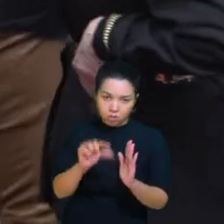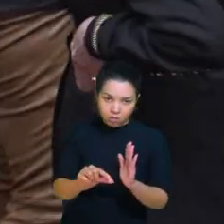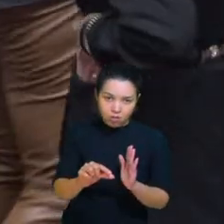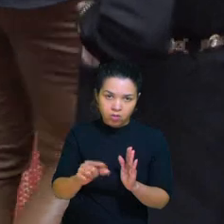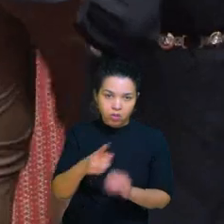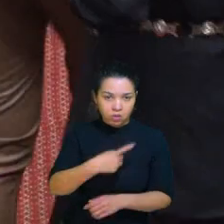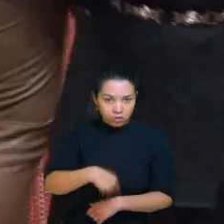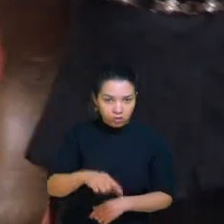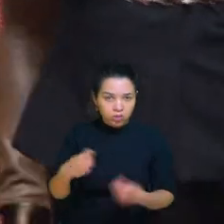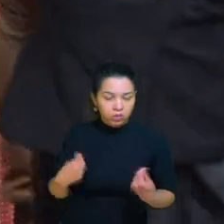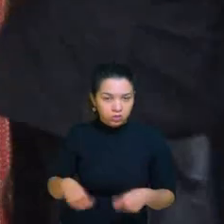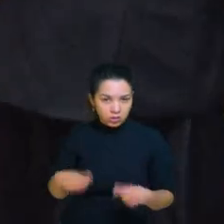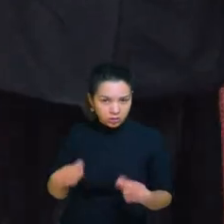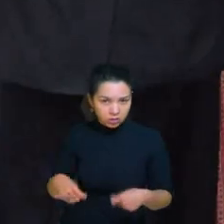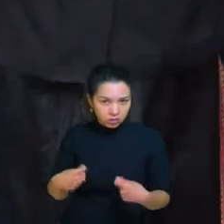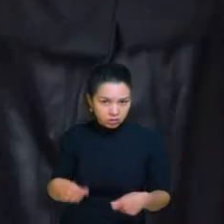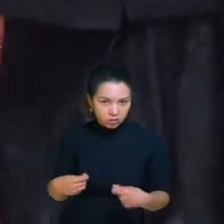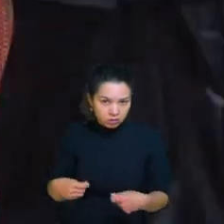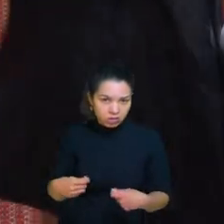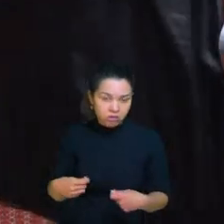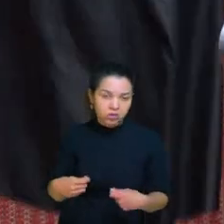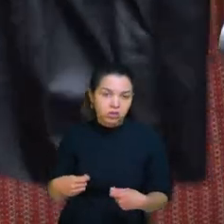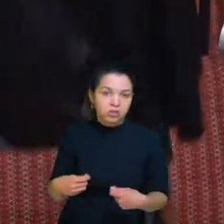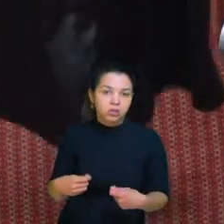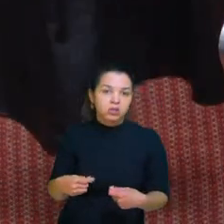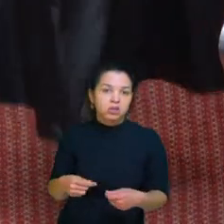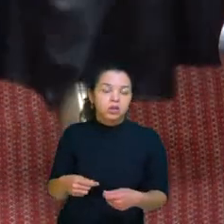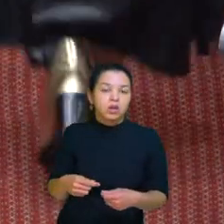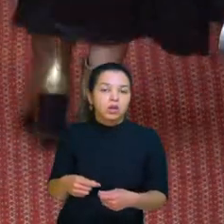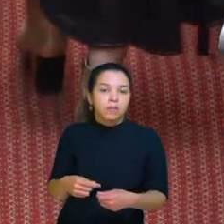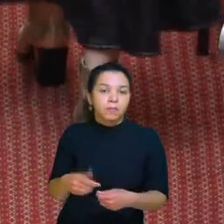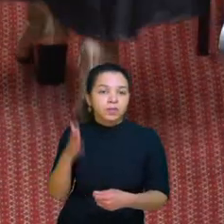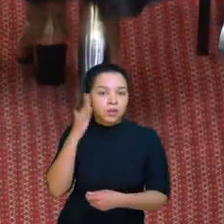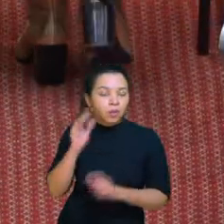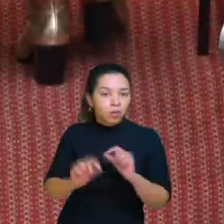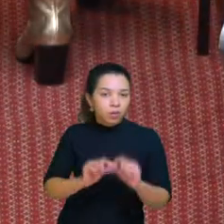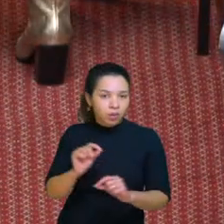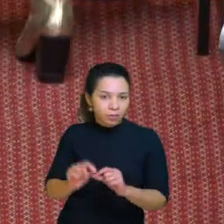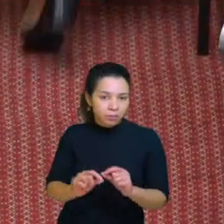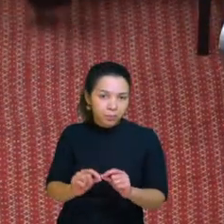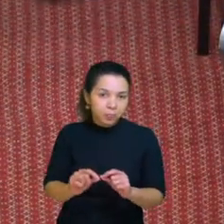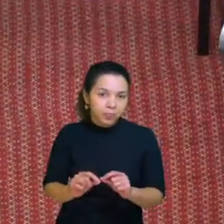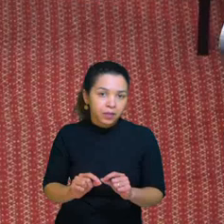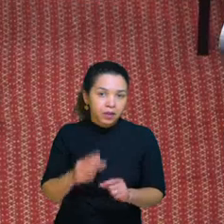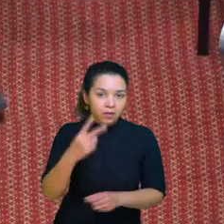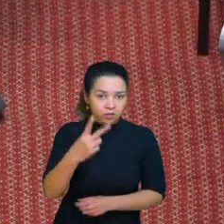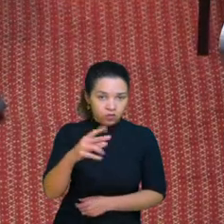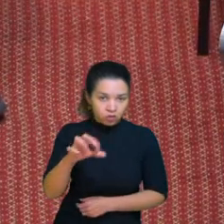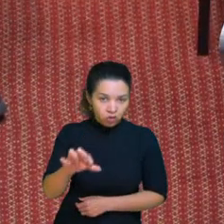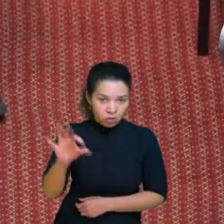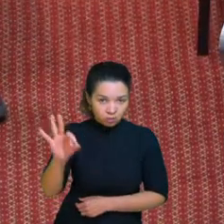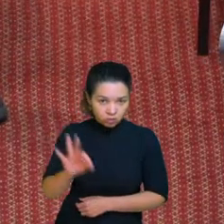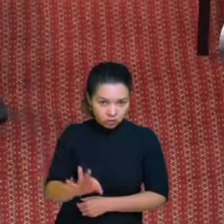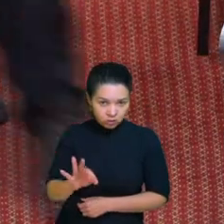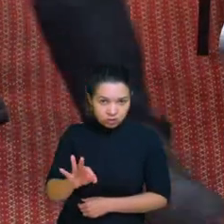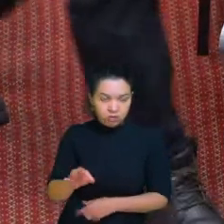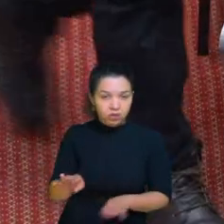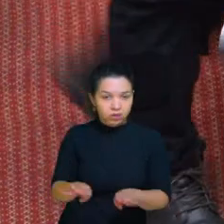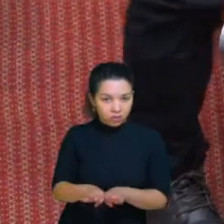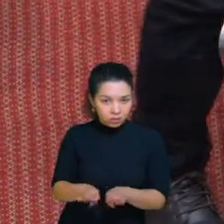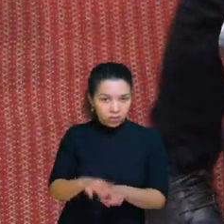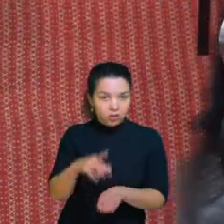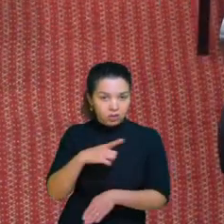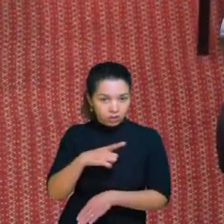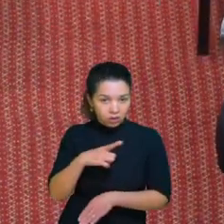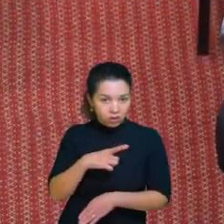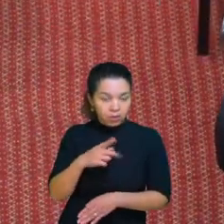consideração é que destes 29 Existem muitos professores afastados afastados